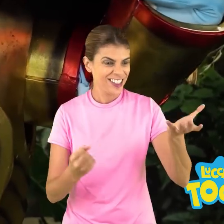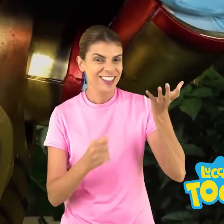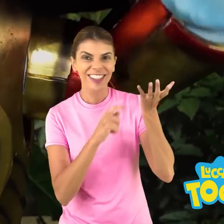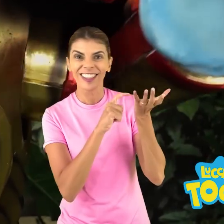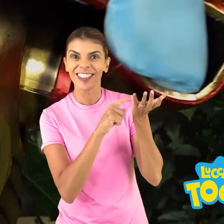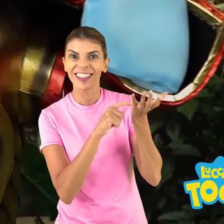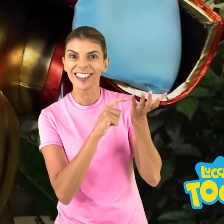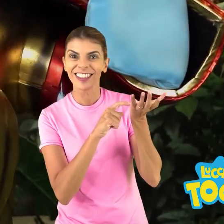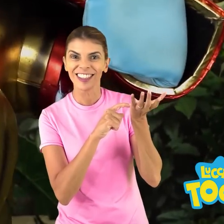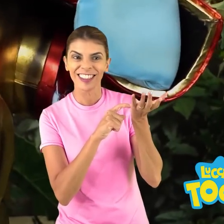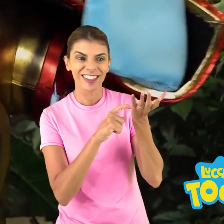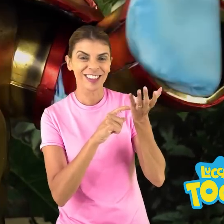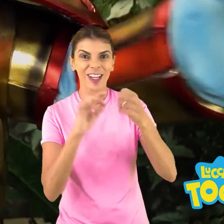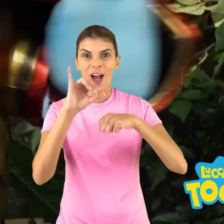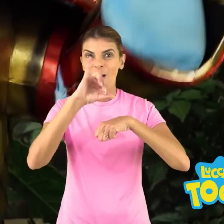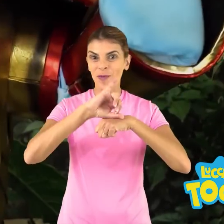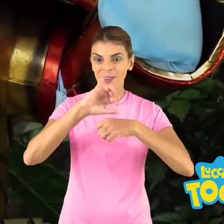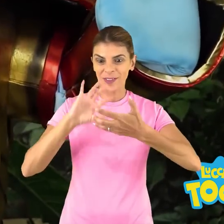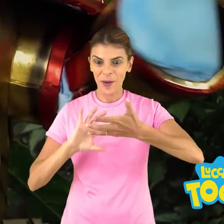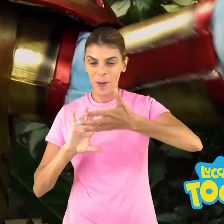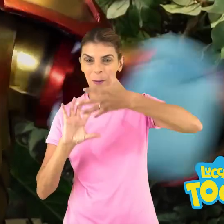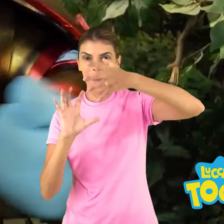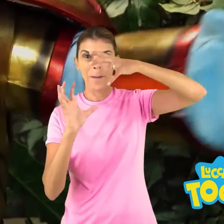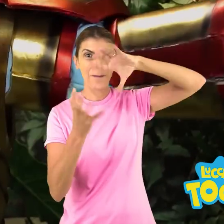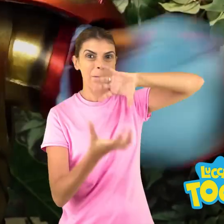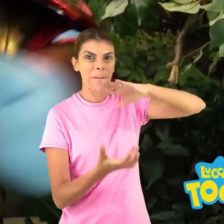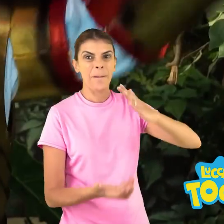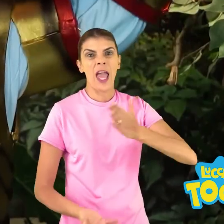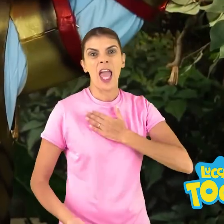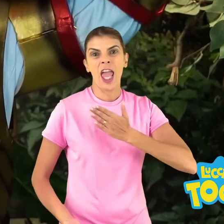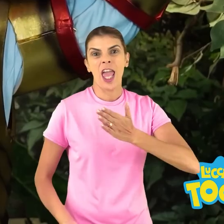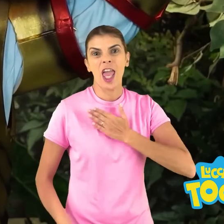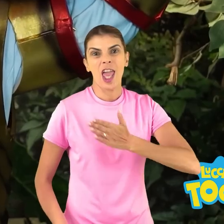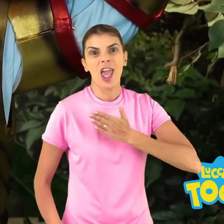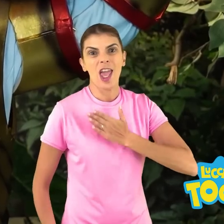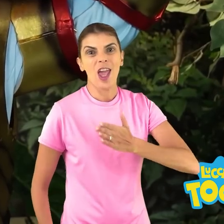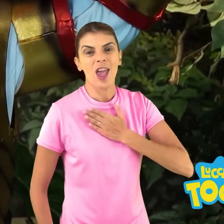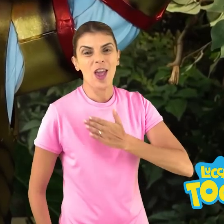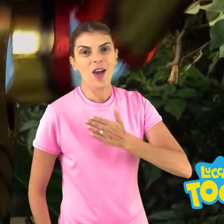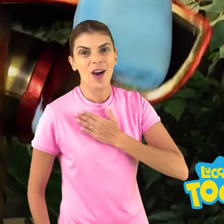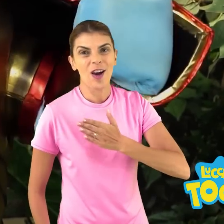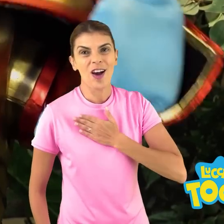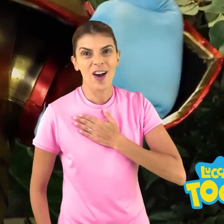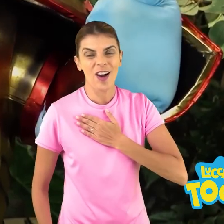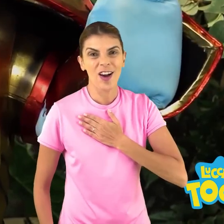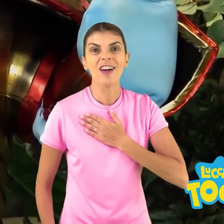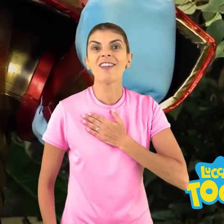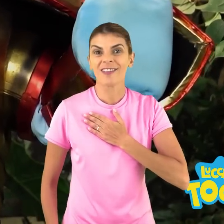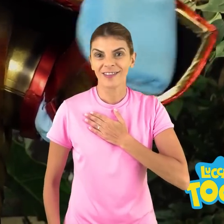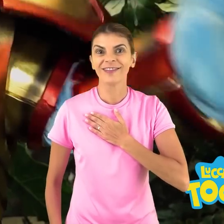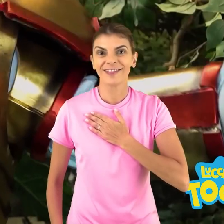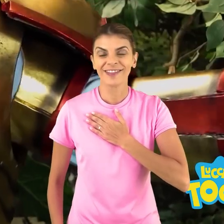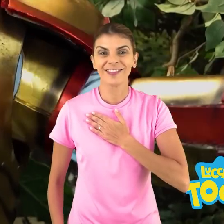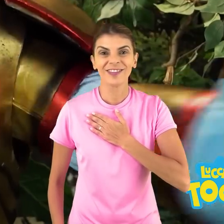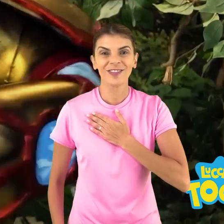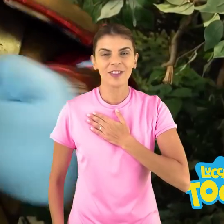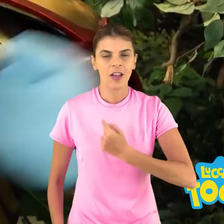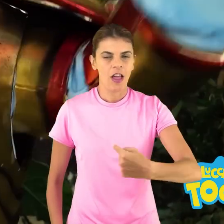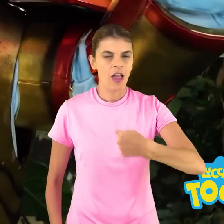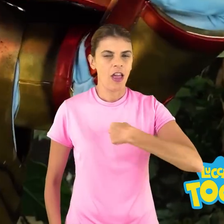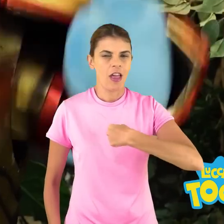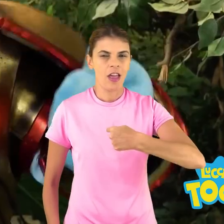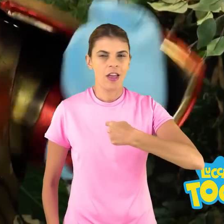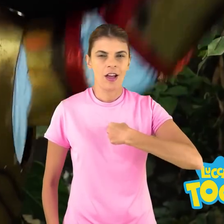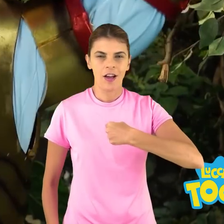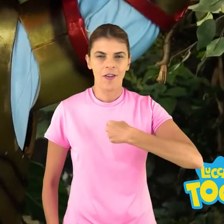Finalmente, o objeto do mundo reverso é meu! E agora, eu